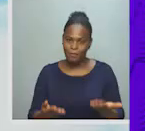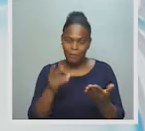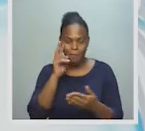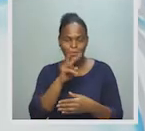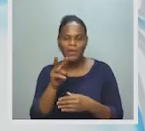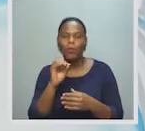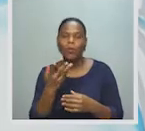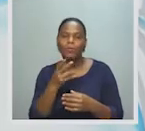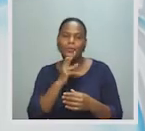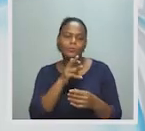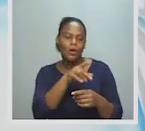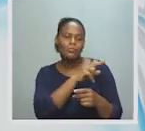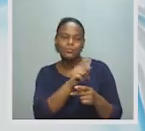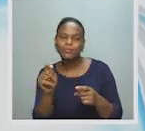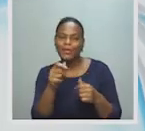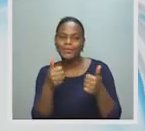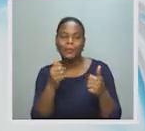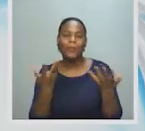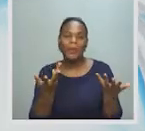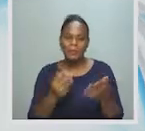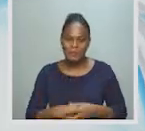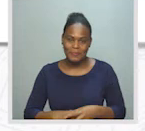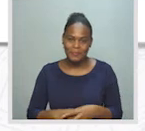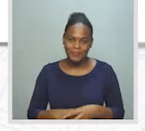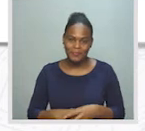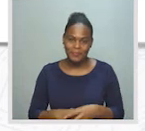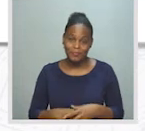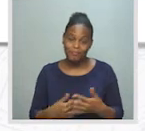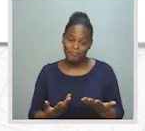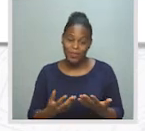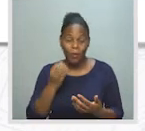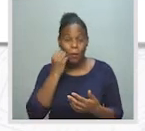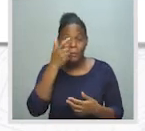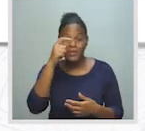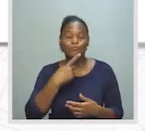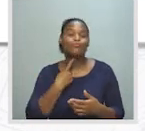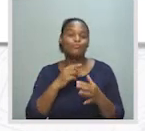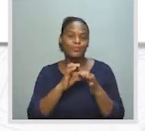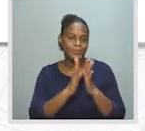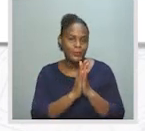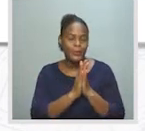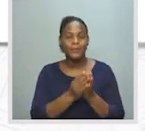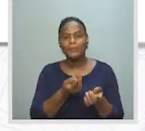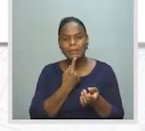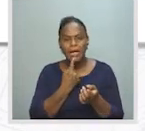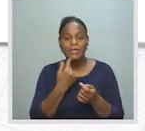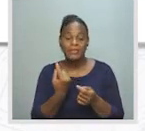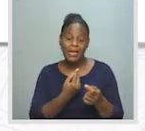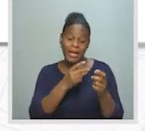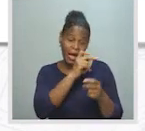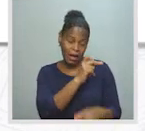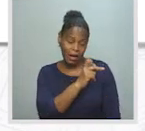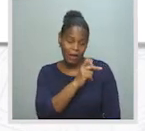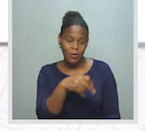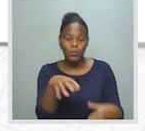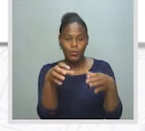Então, vamos ver qual é a opção correta. Como fundamentalismo religioso, entende-se, a